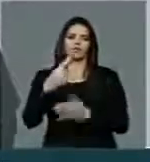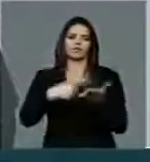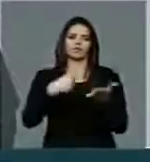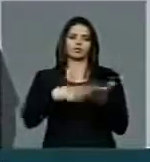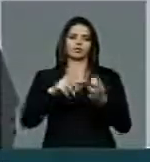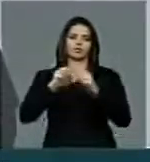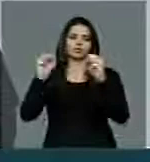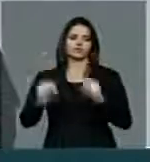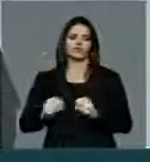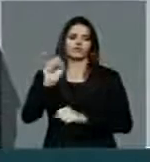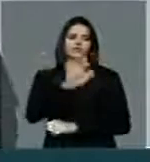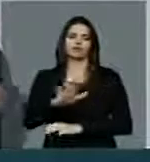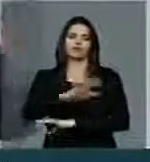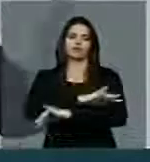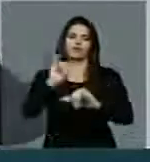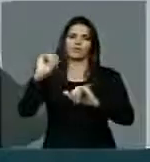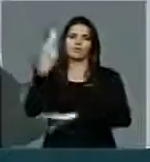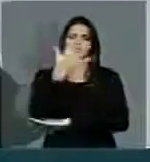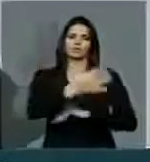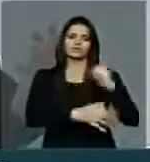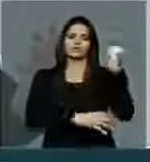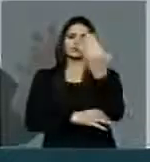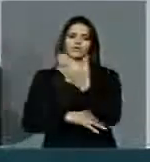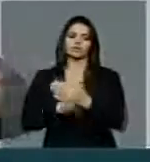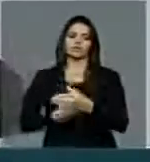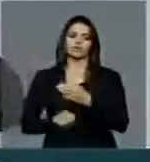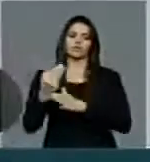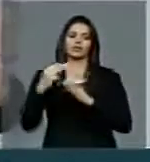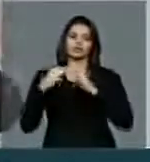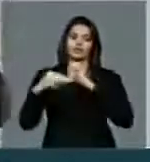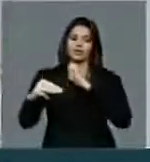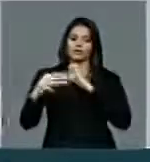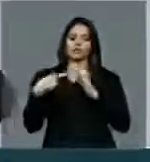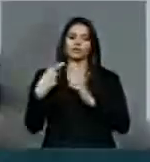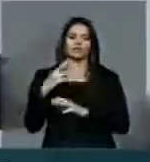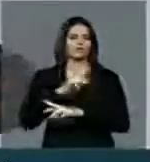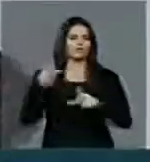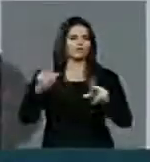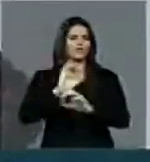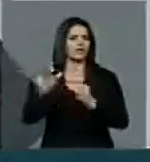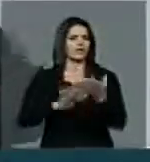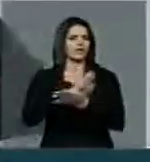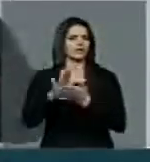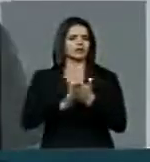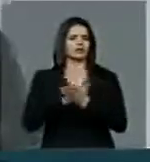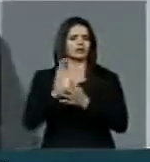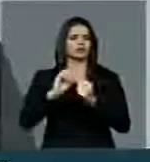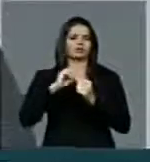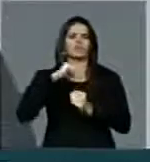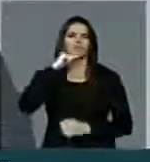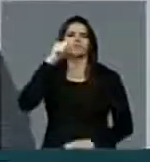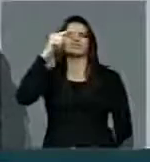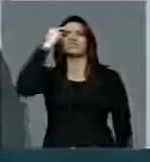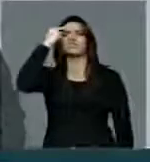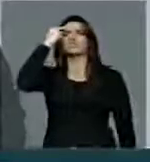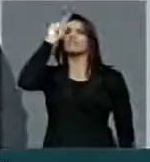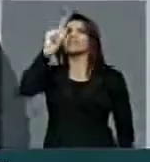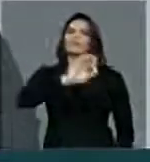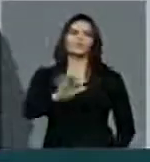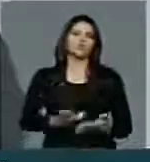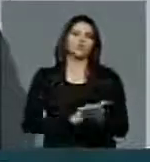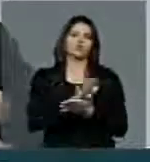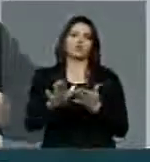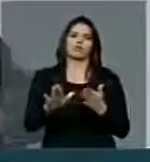Sistema Nacional de Informação Ambiental, que está criado em lei. E não tem nada diferente do que foi aprovado. Ninguém está inventando nada. Nós estamos